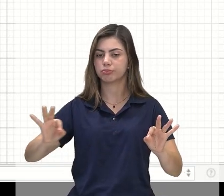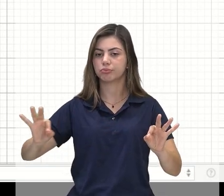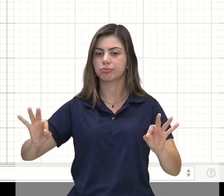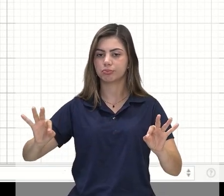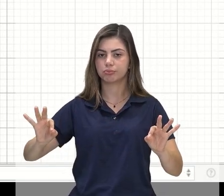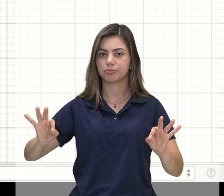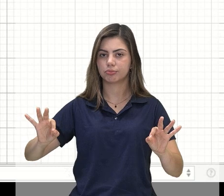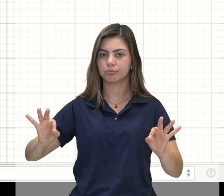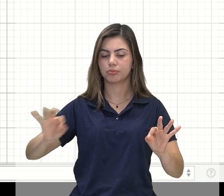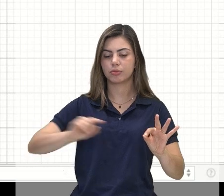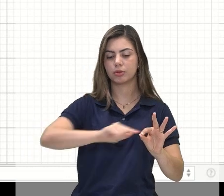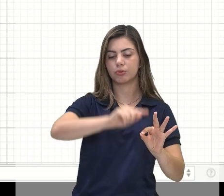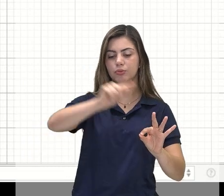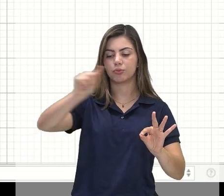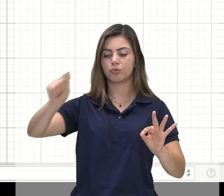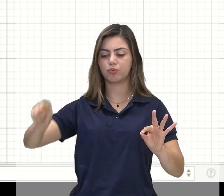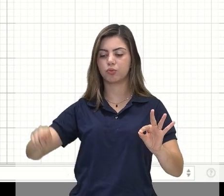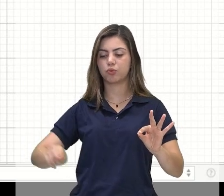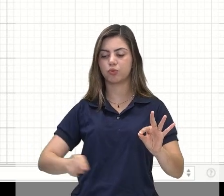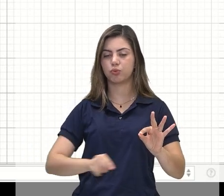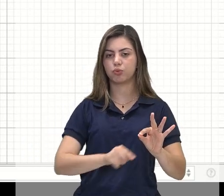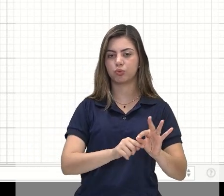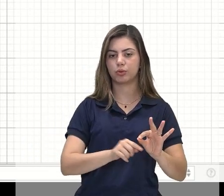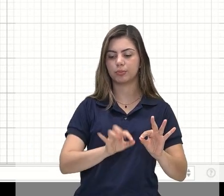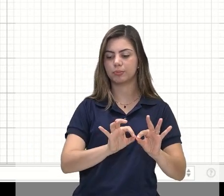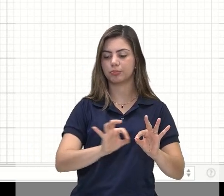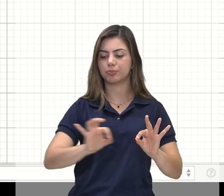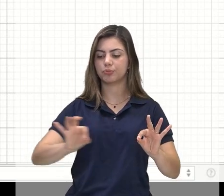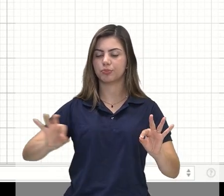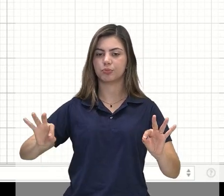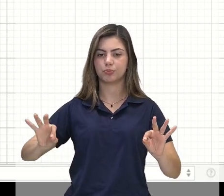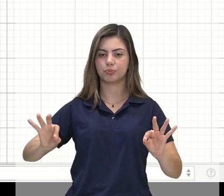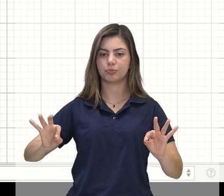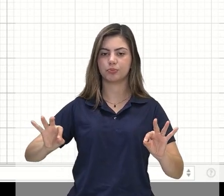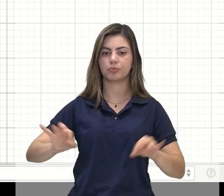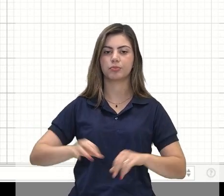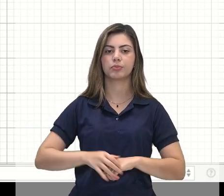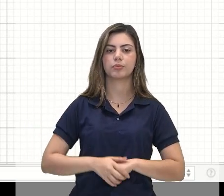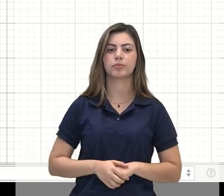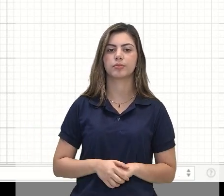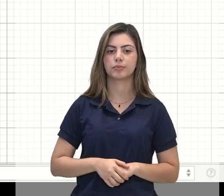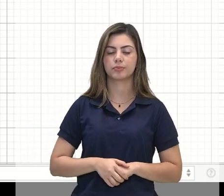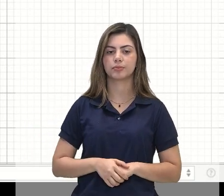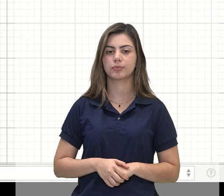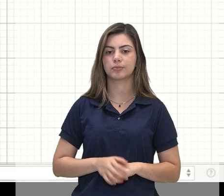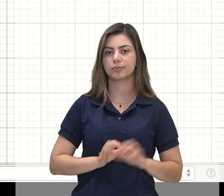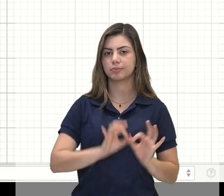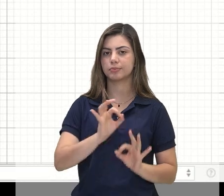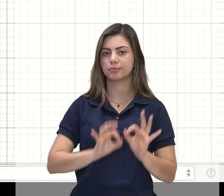Então, esse cidadão aqui, vamos até usar um outro segmento aqui para